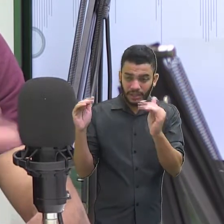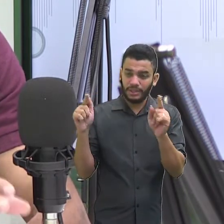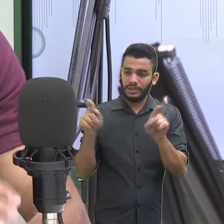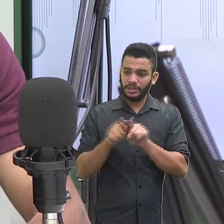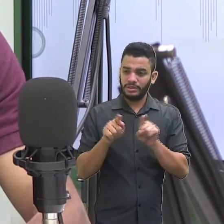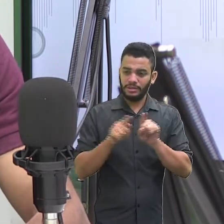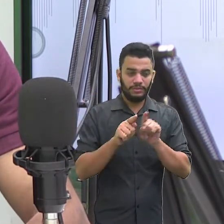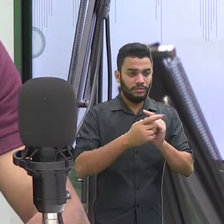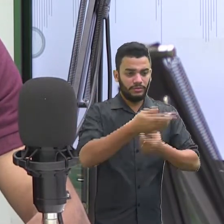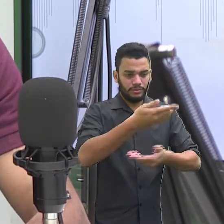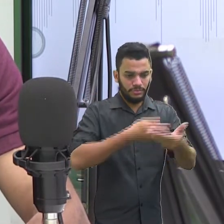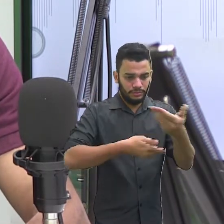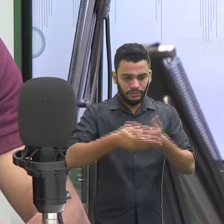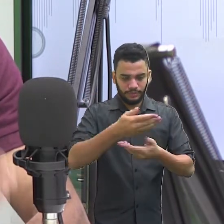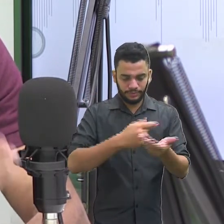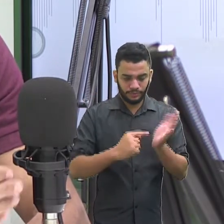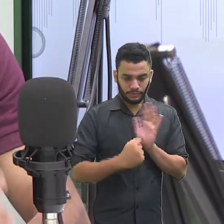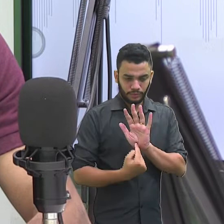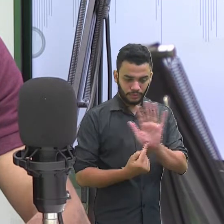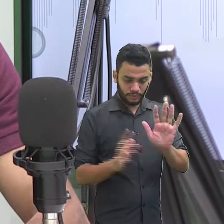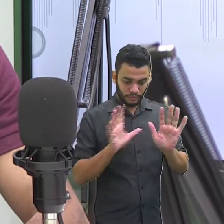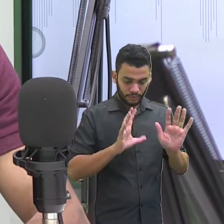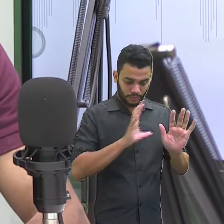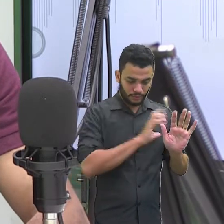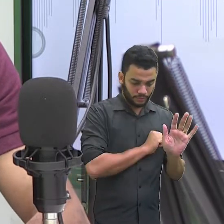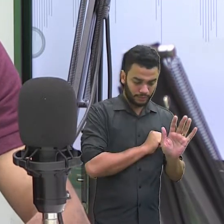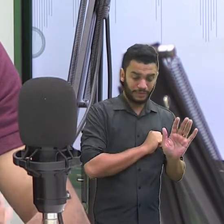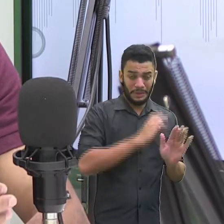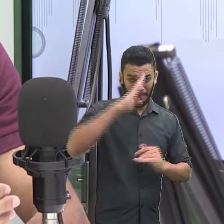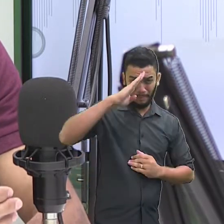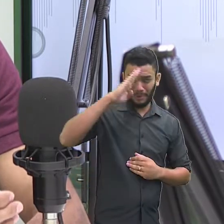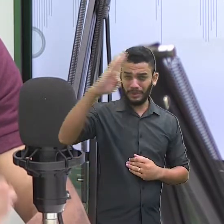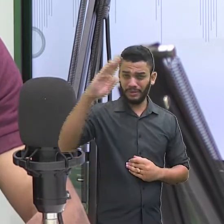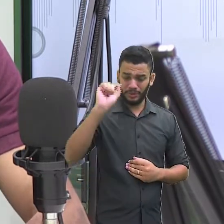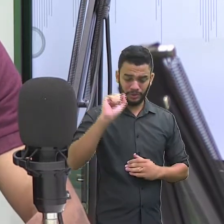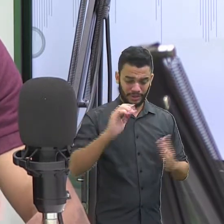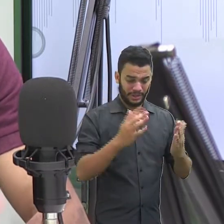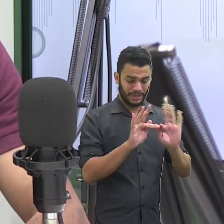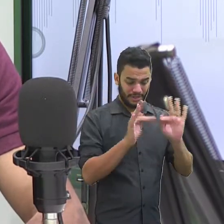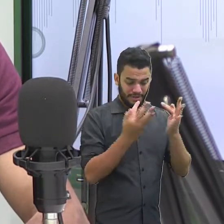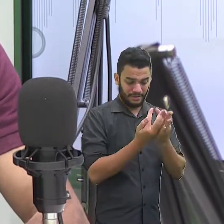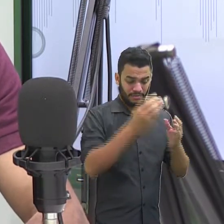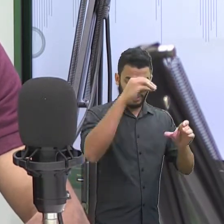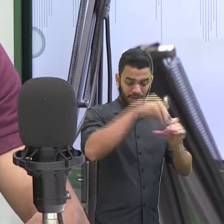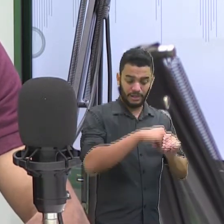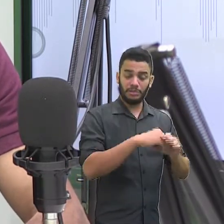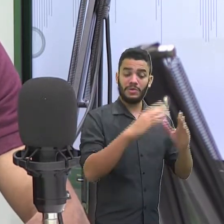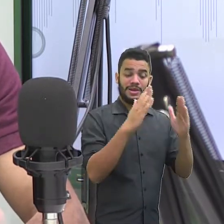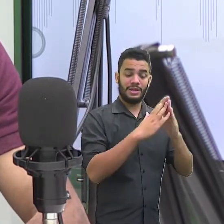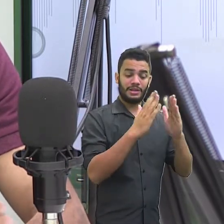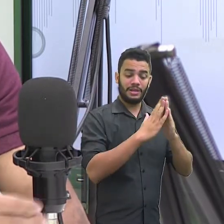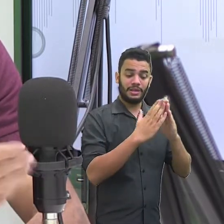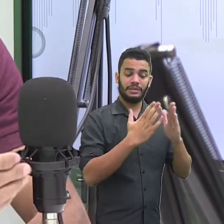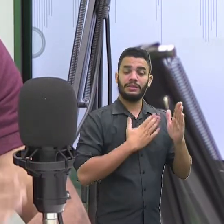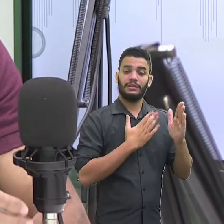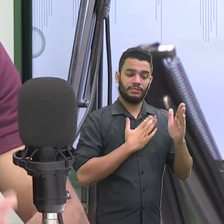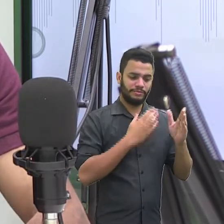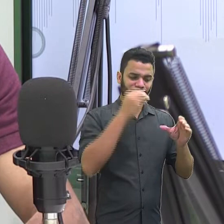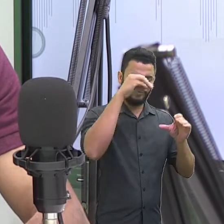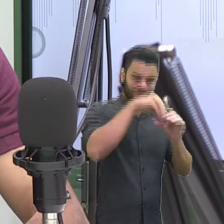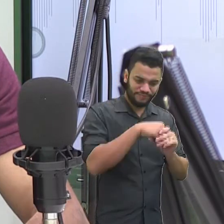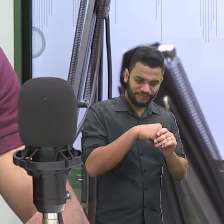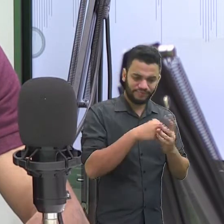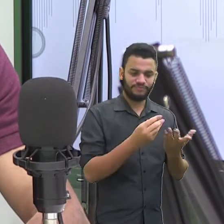de absoluta importância, que eu pense na minha família e não olhe apenas para o meu próprio umbigo, mas pense no